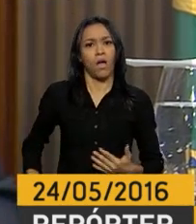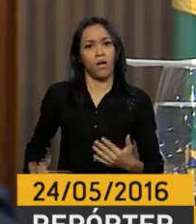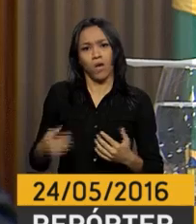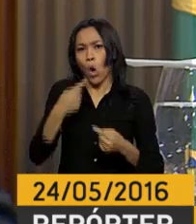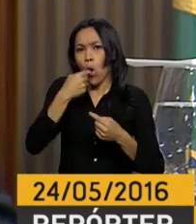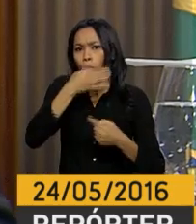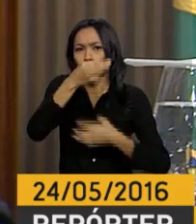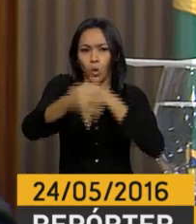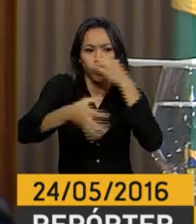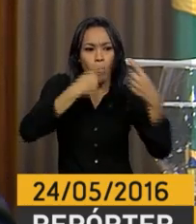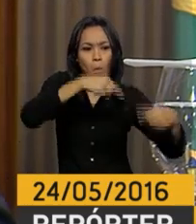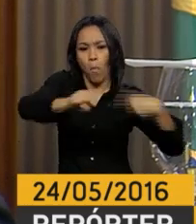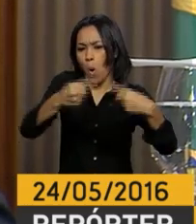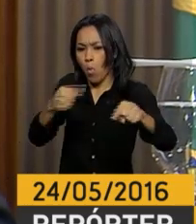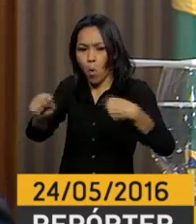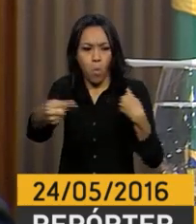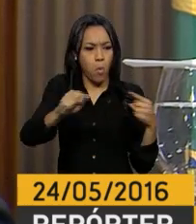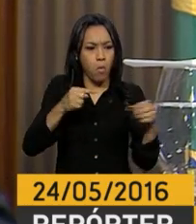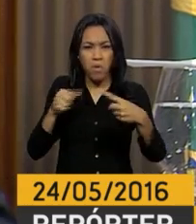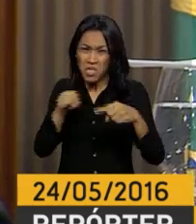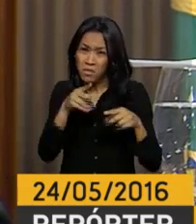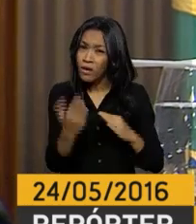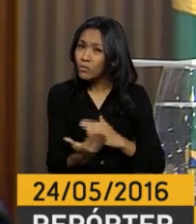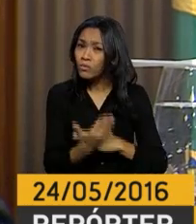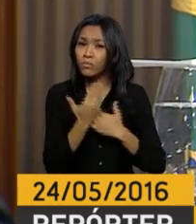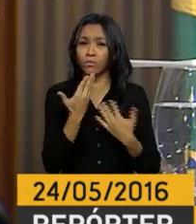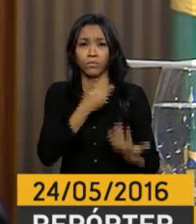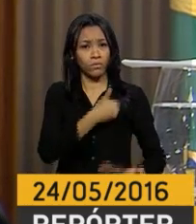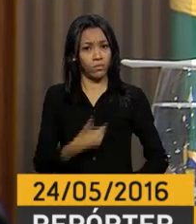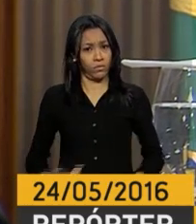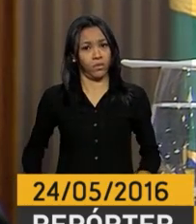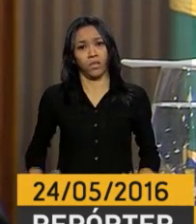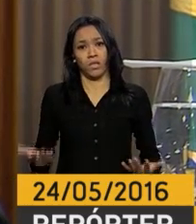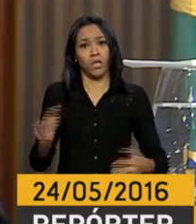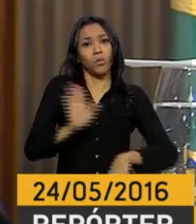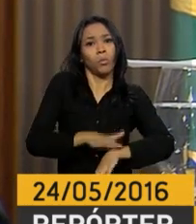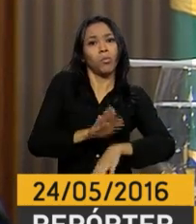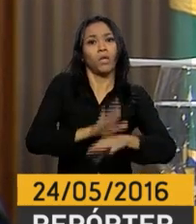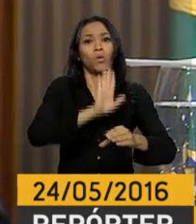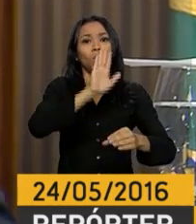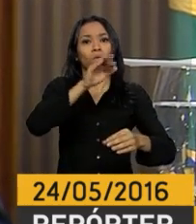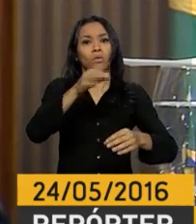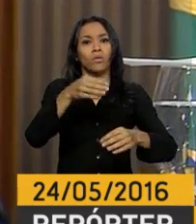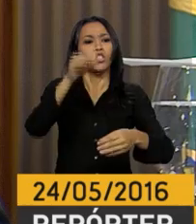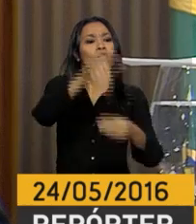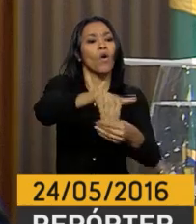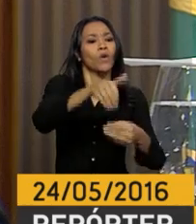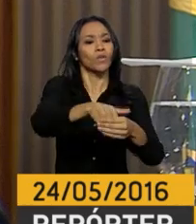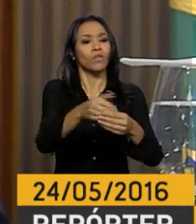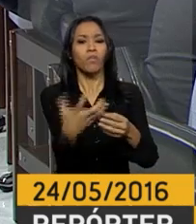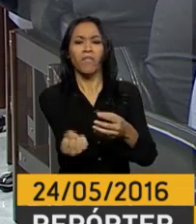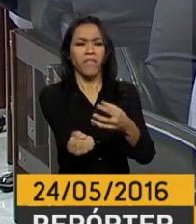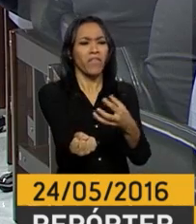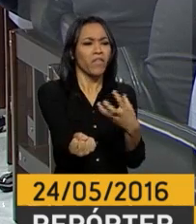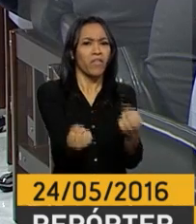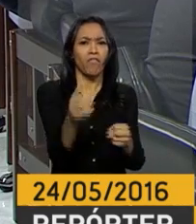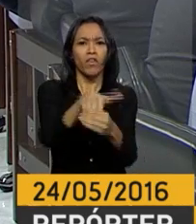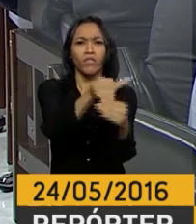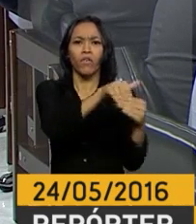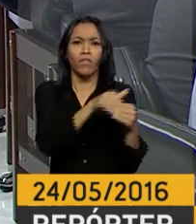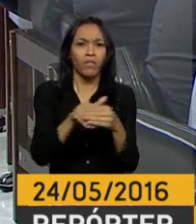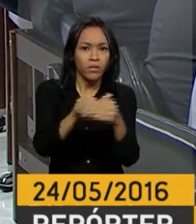país. O momento político-eleitoral, em que os partidos